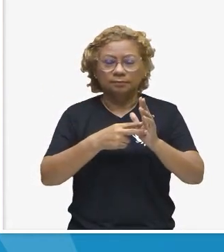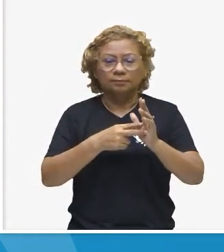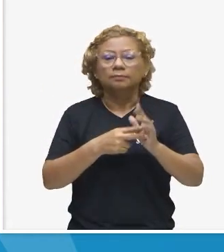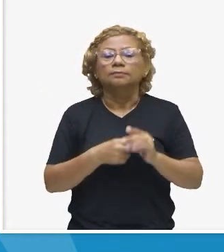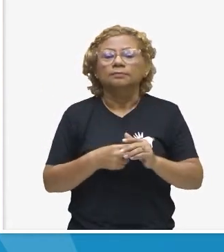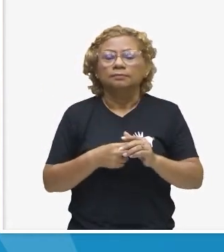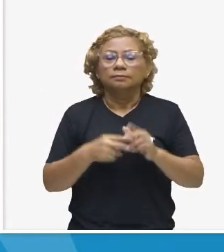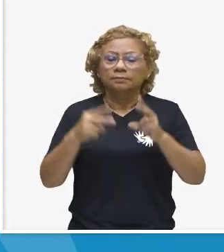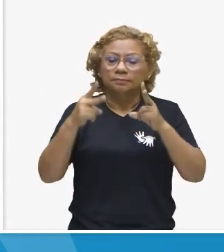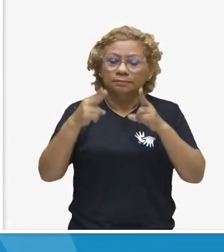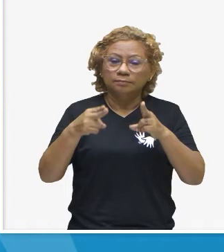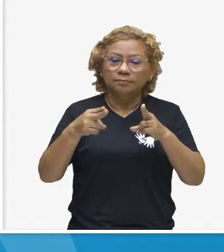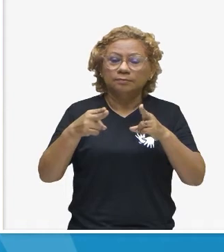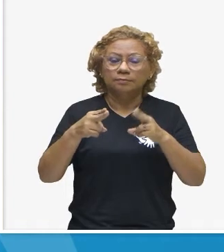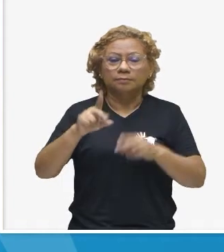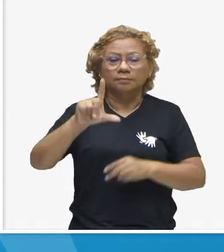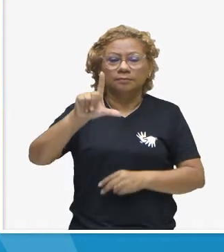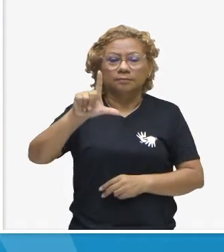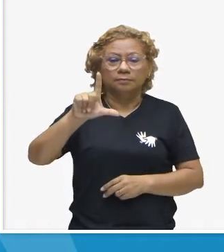se você está